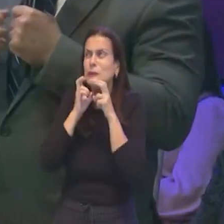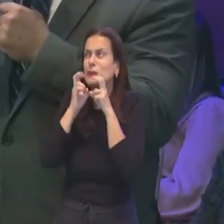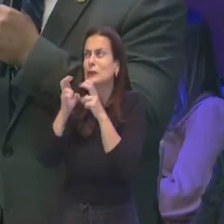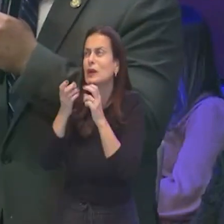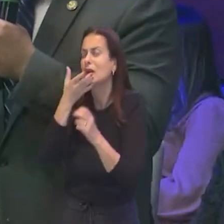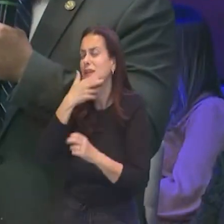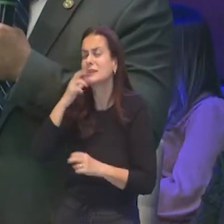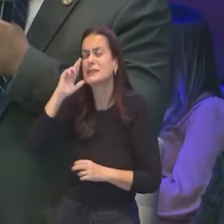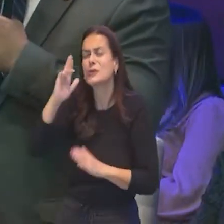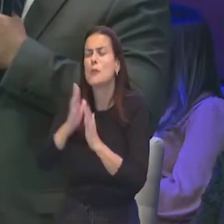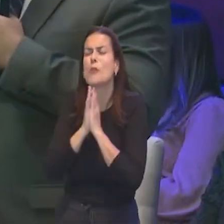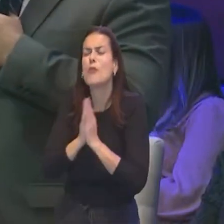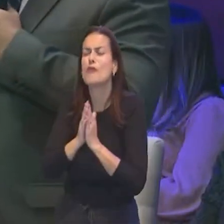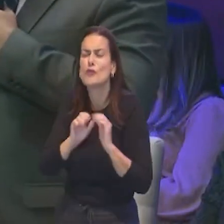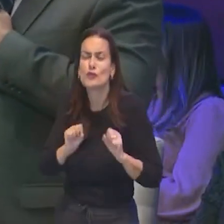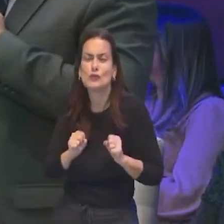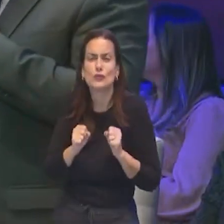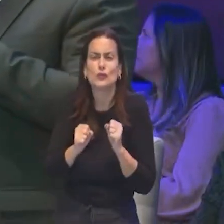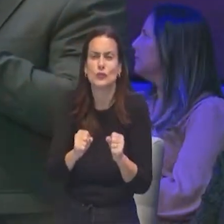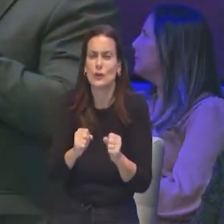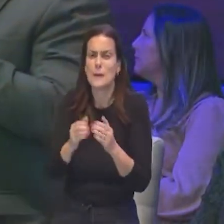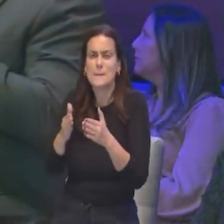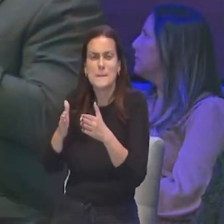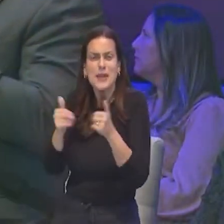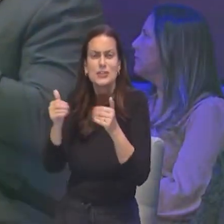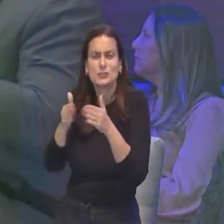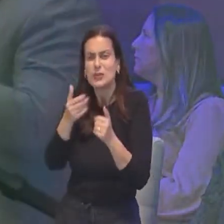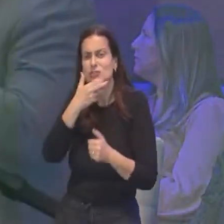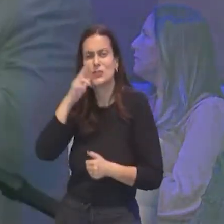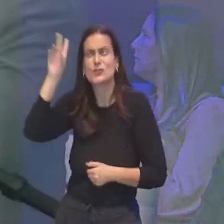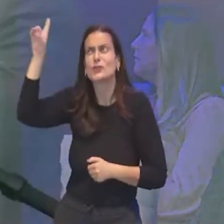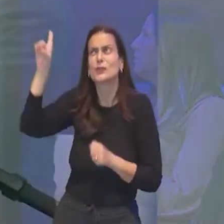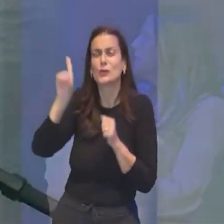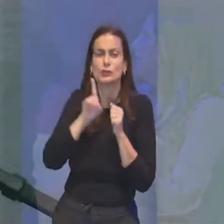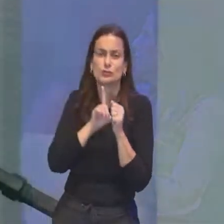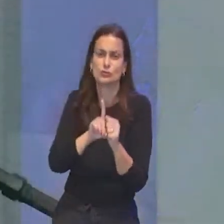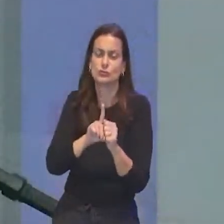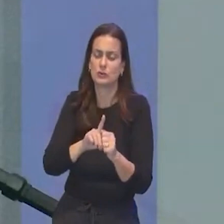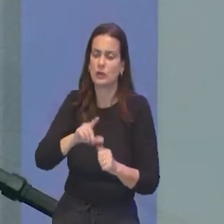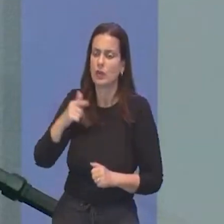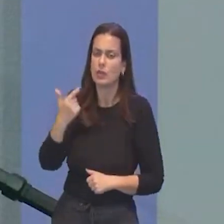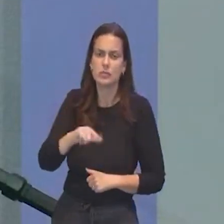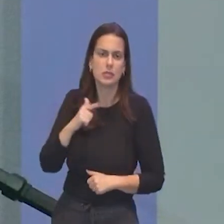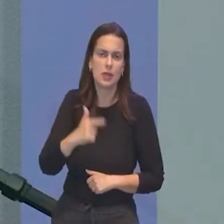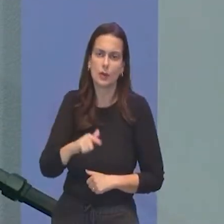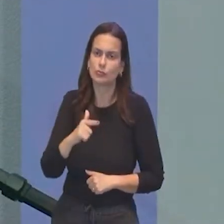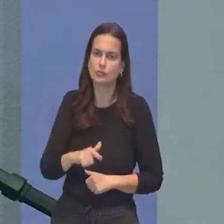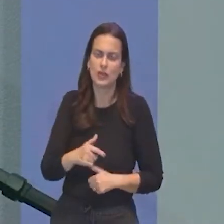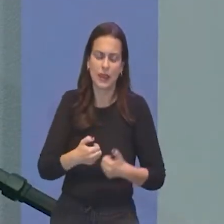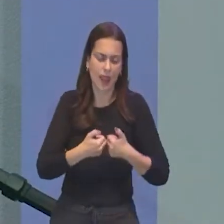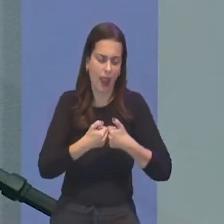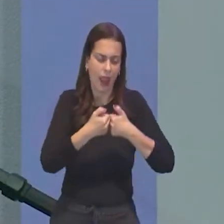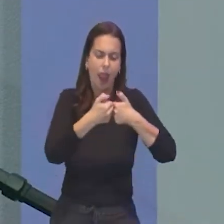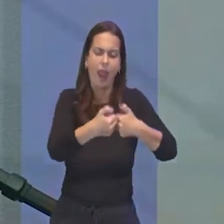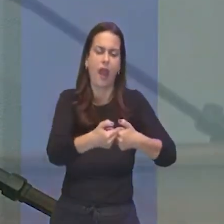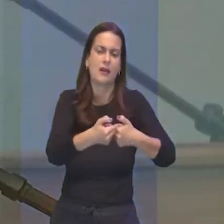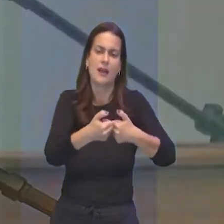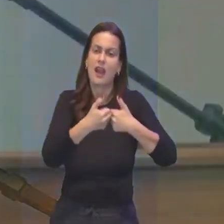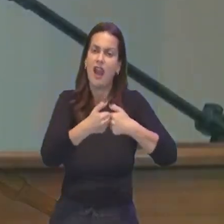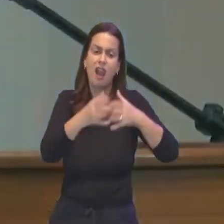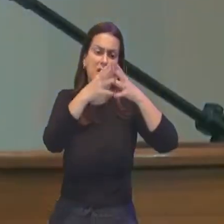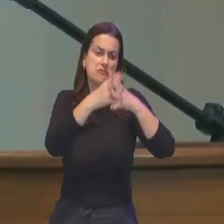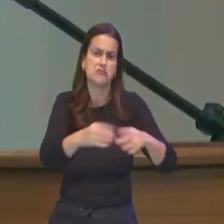Senhor com intensidade, pedindo ao Senhor a sua presença, nós não temos mais a presença da arca. A arca foi